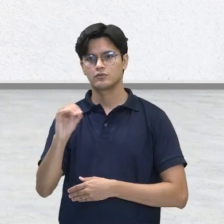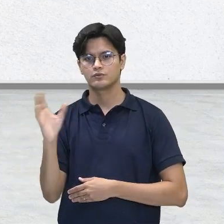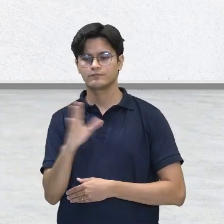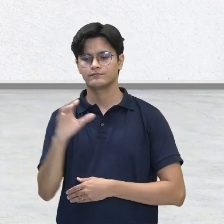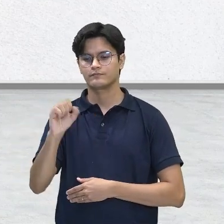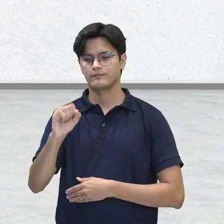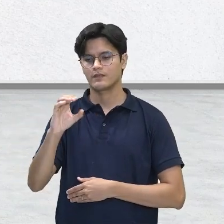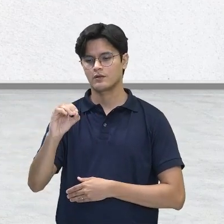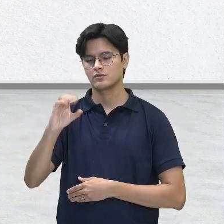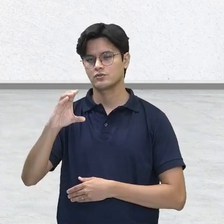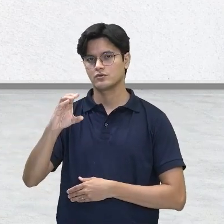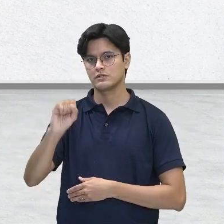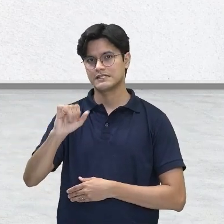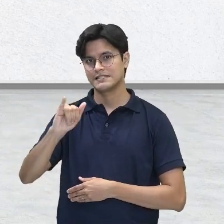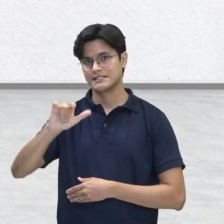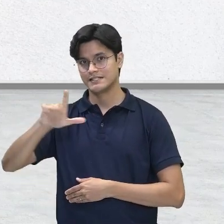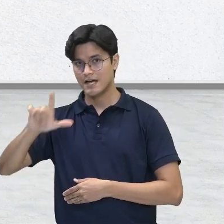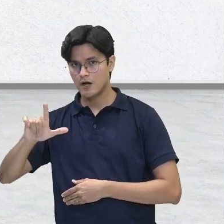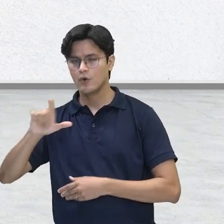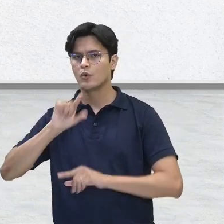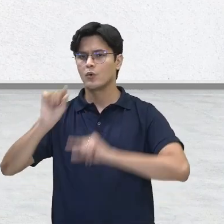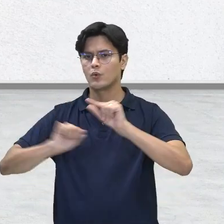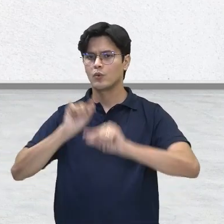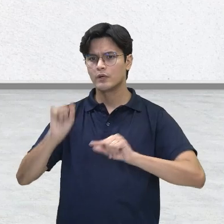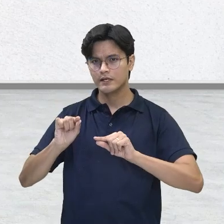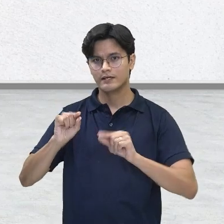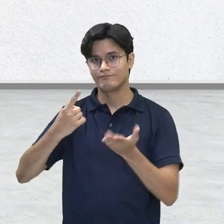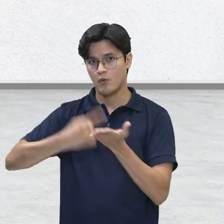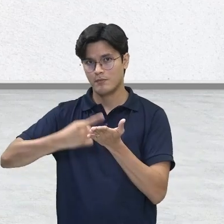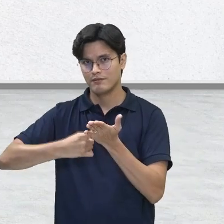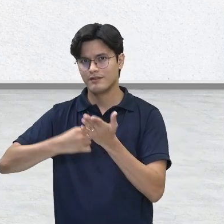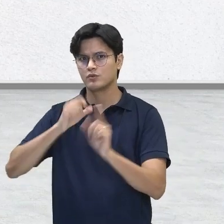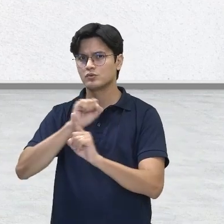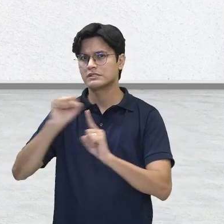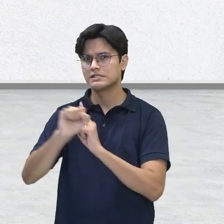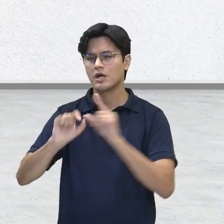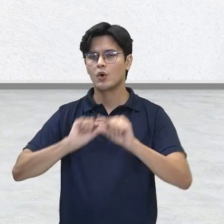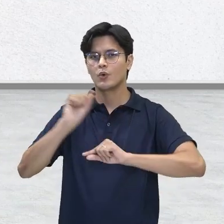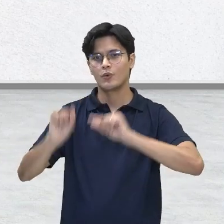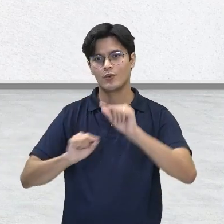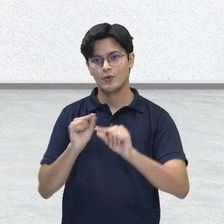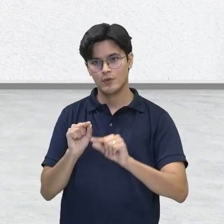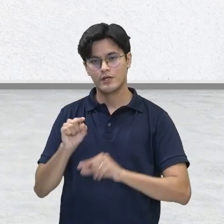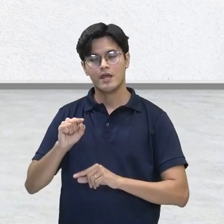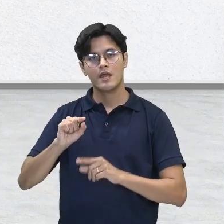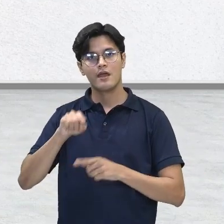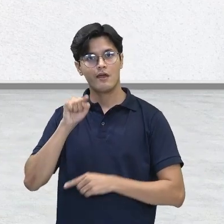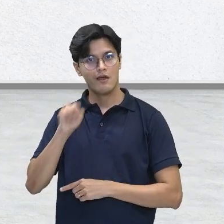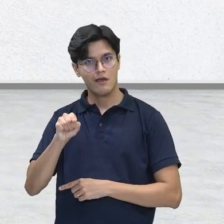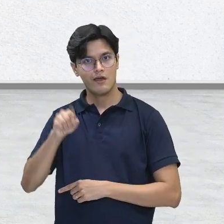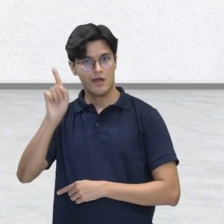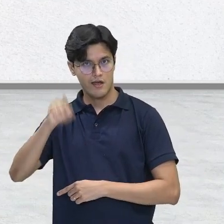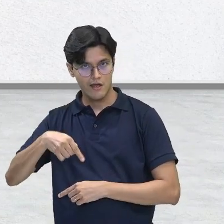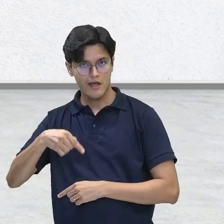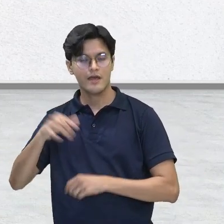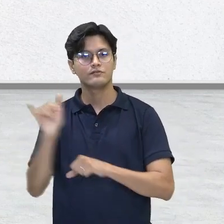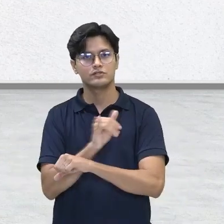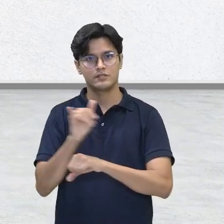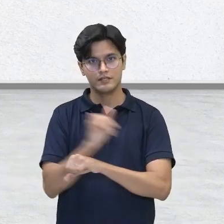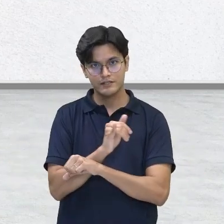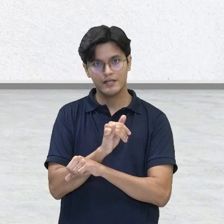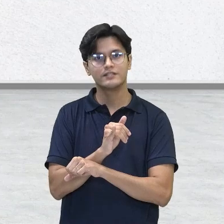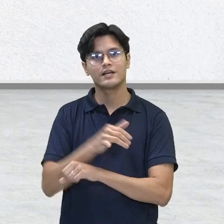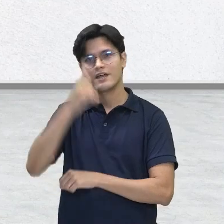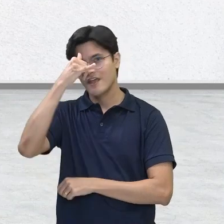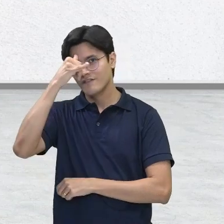o seguinte: o contrato social é estabelecido para escapar do caos e do estado de natureza, onde